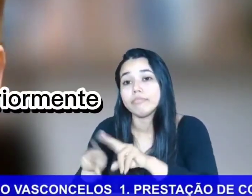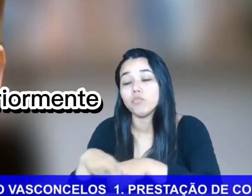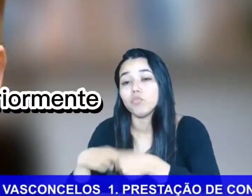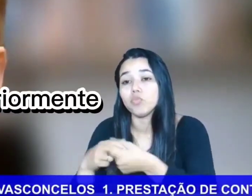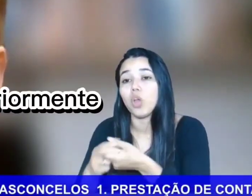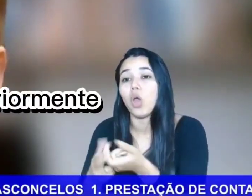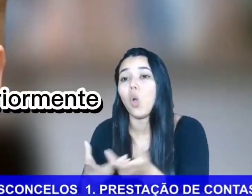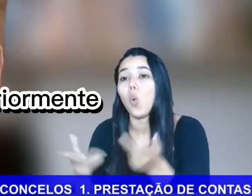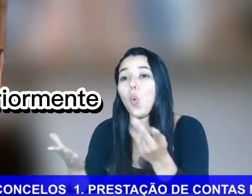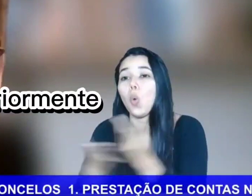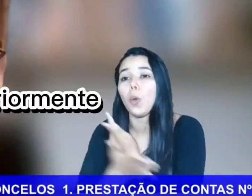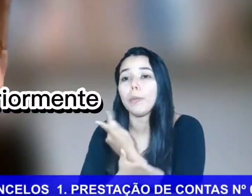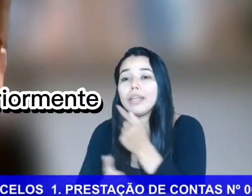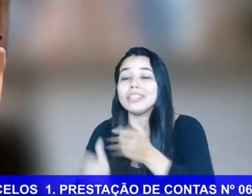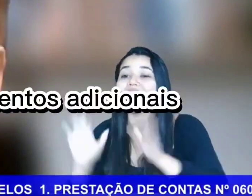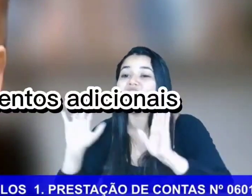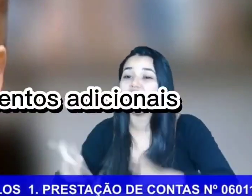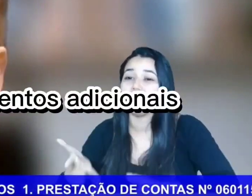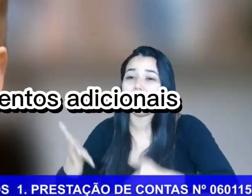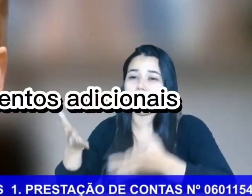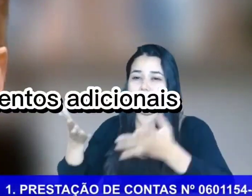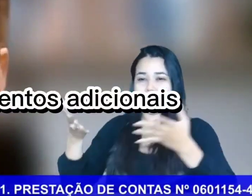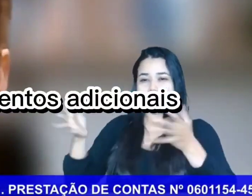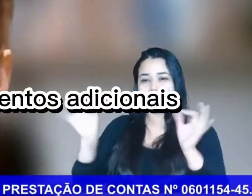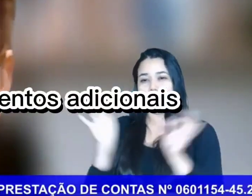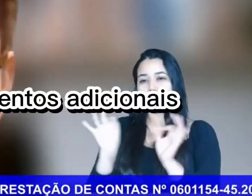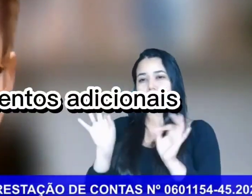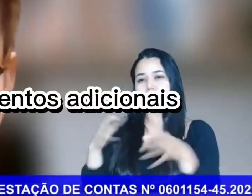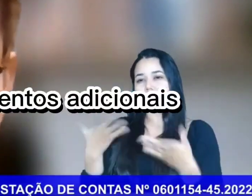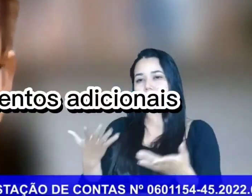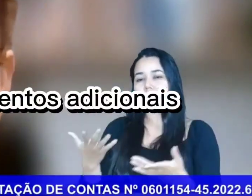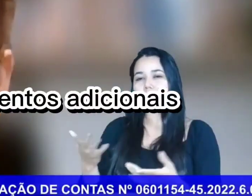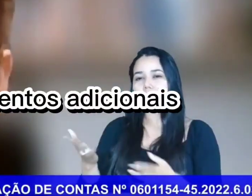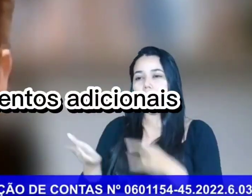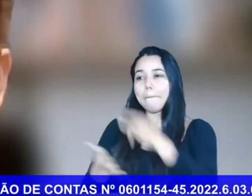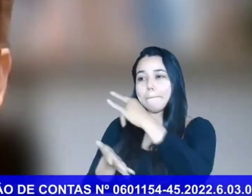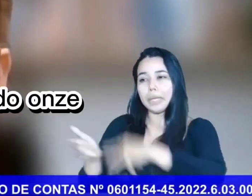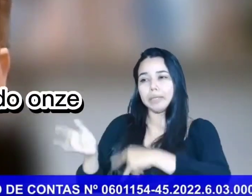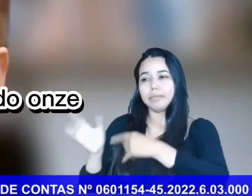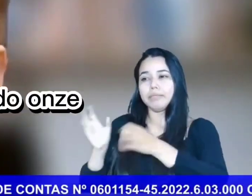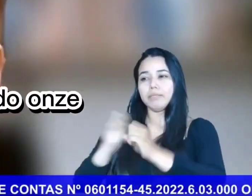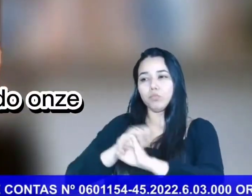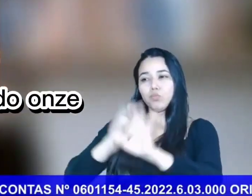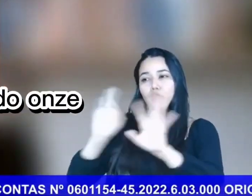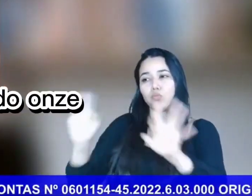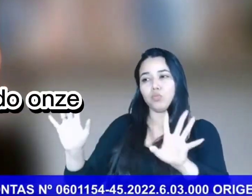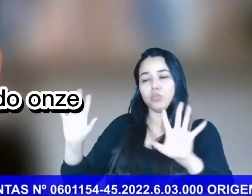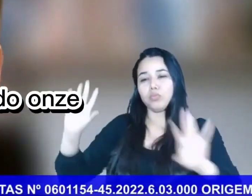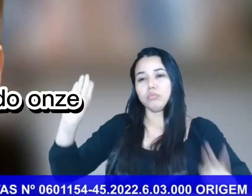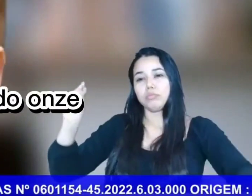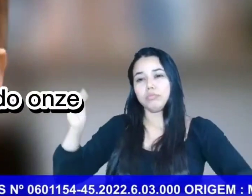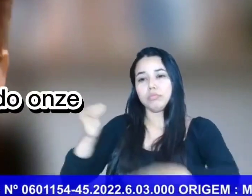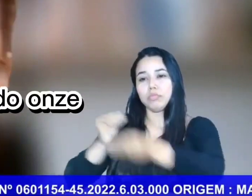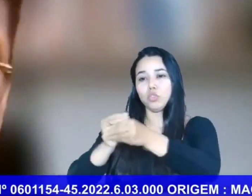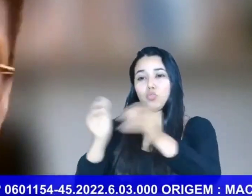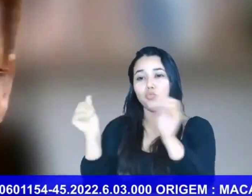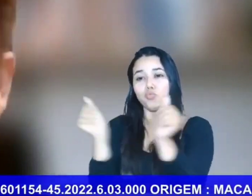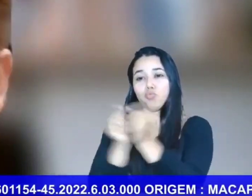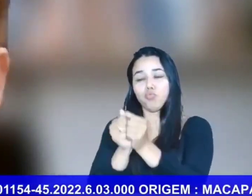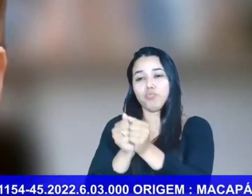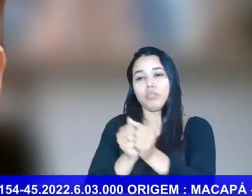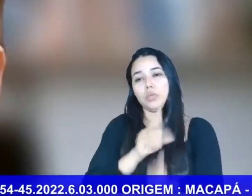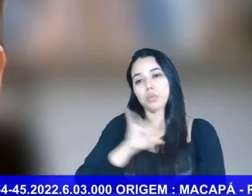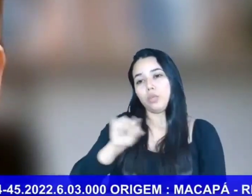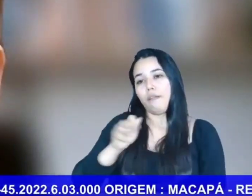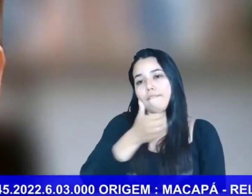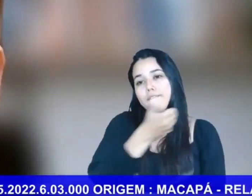já havia sido sanado anteriormente, a partir da petição de esclarecimentos adicionais juntada em 23/11.